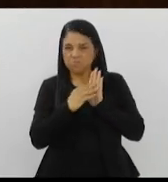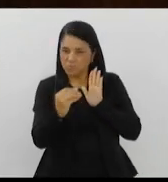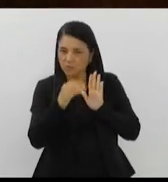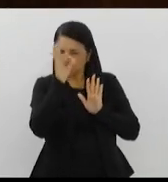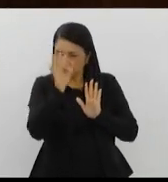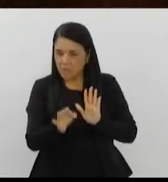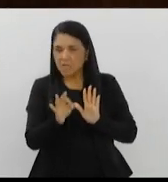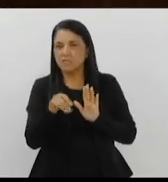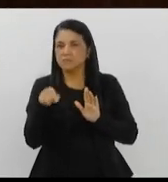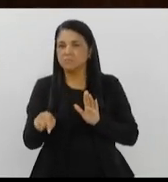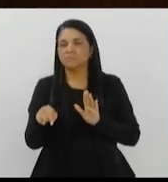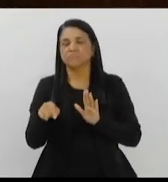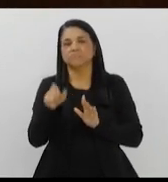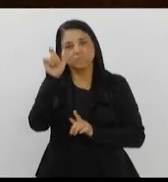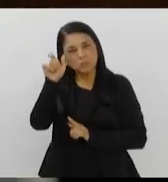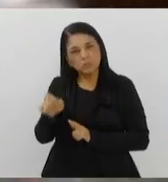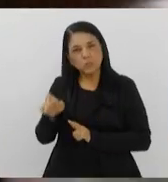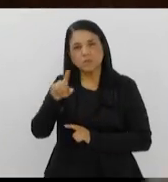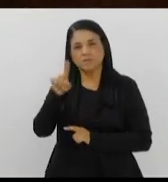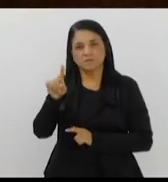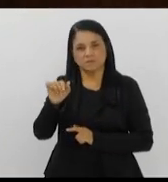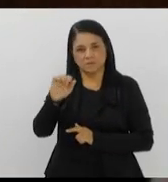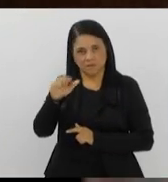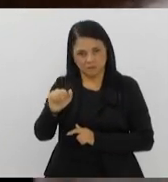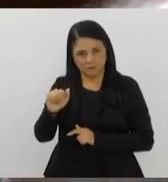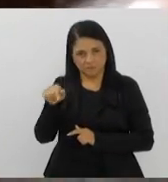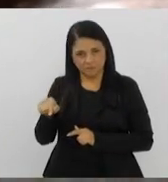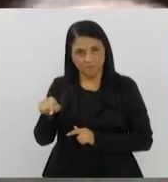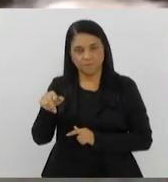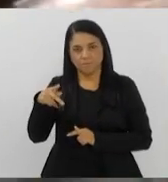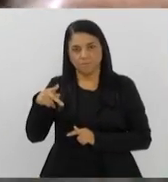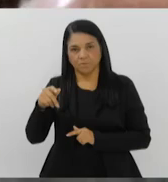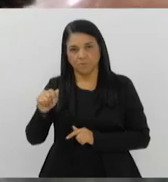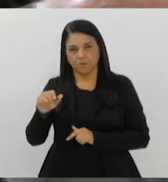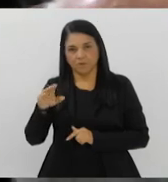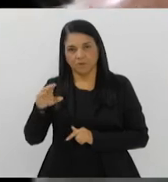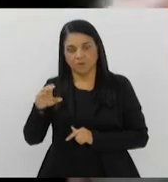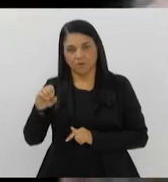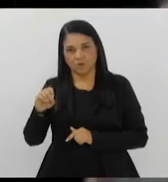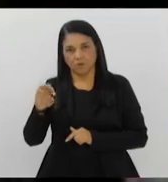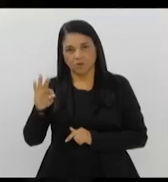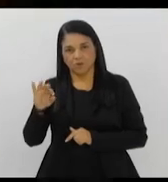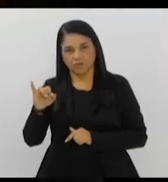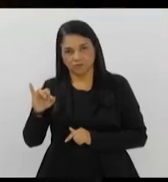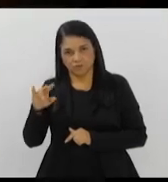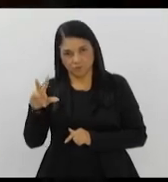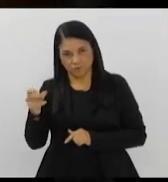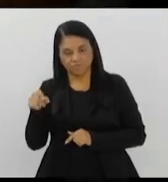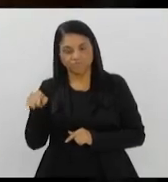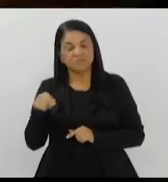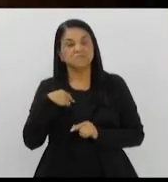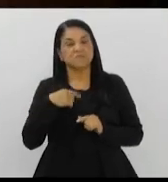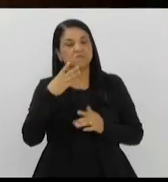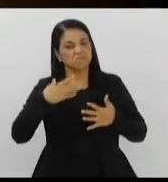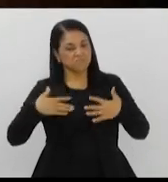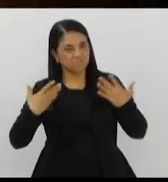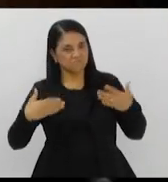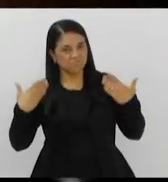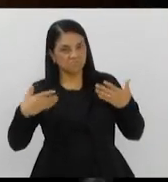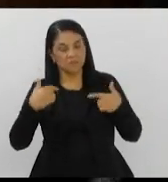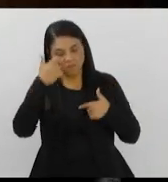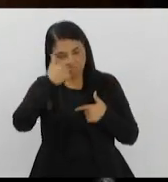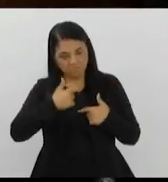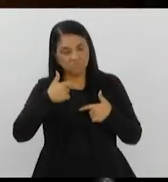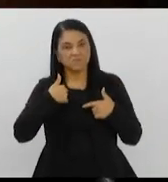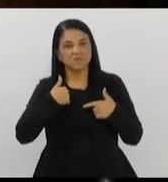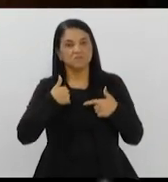dizer que eu fiquei muito contente com esse projeto de resolução. Eu acho que é muito merecido. É muito merecido. Não só